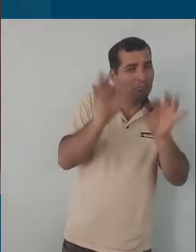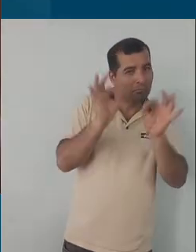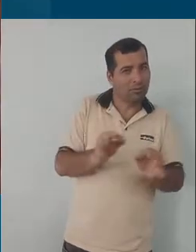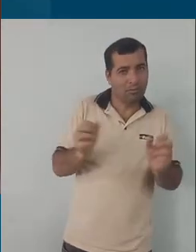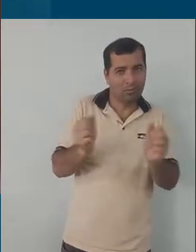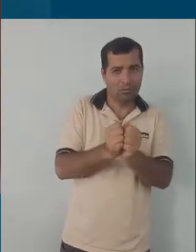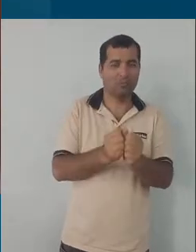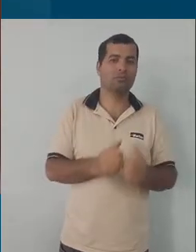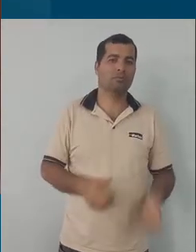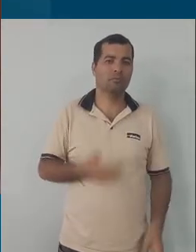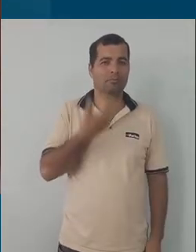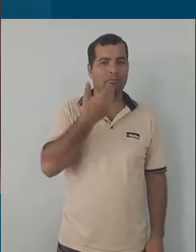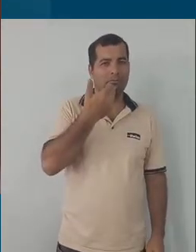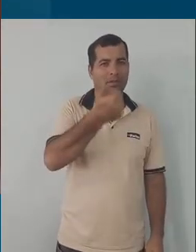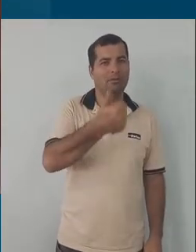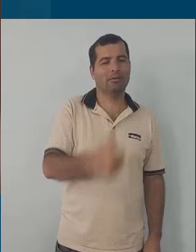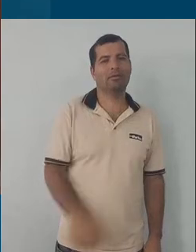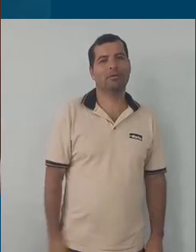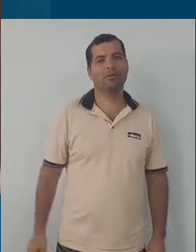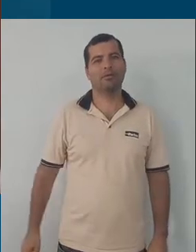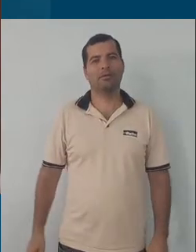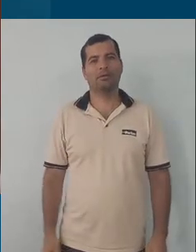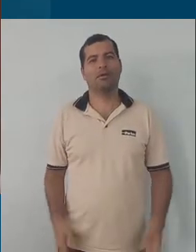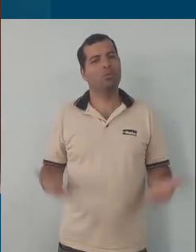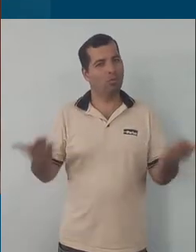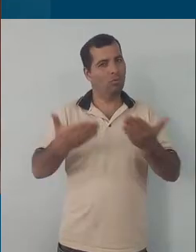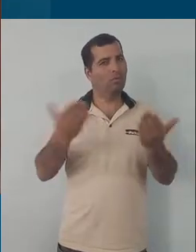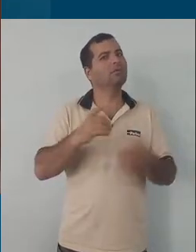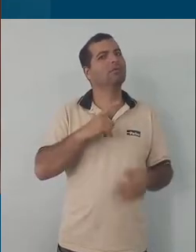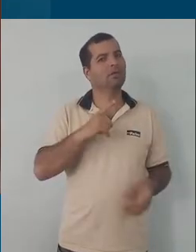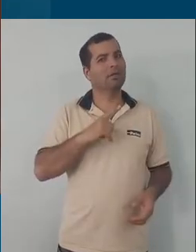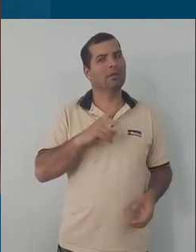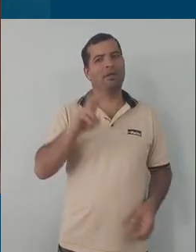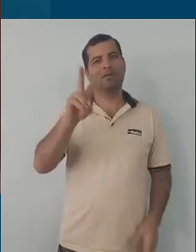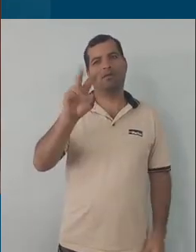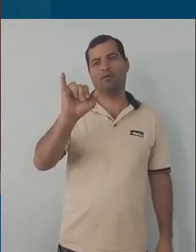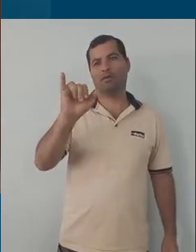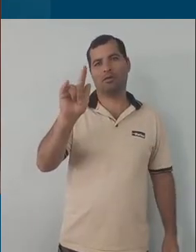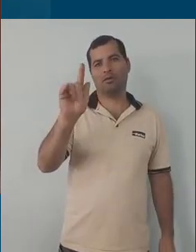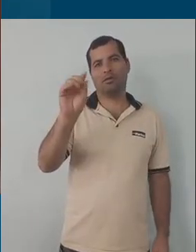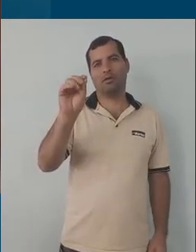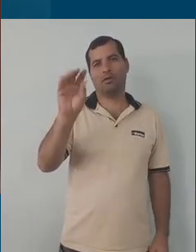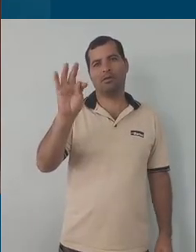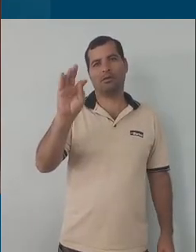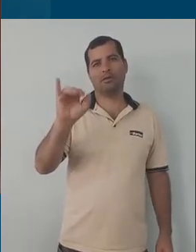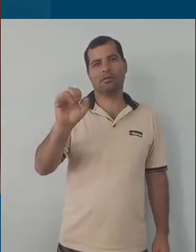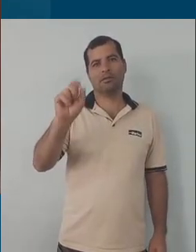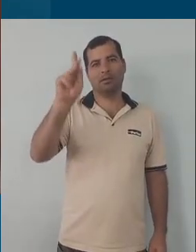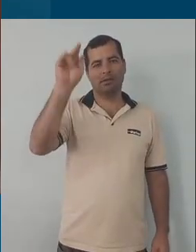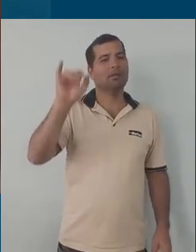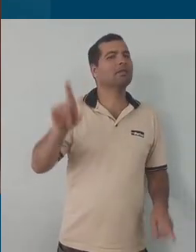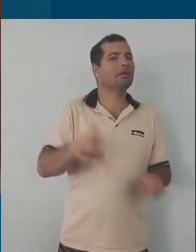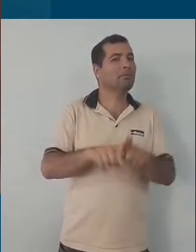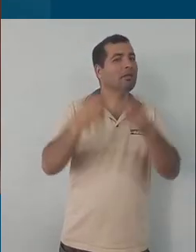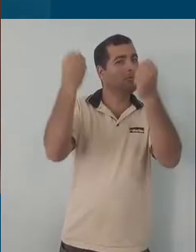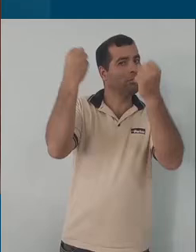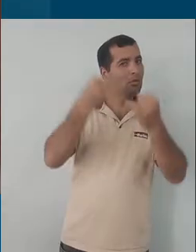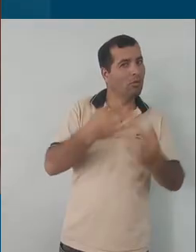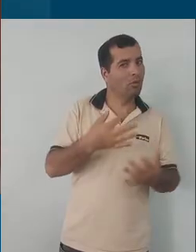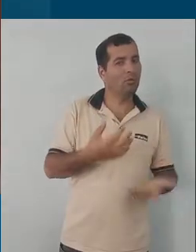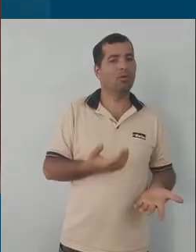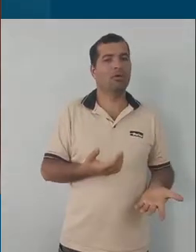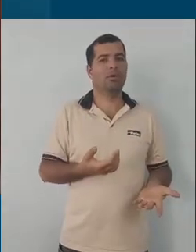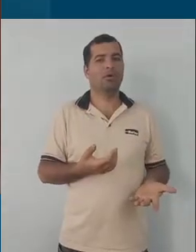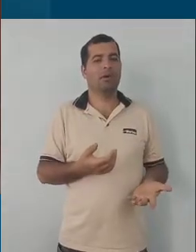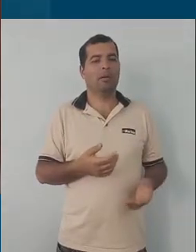né? Nas teorias contemporâneas, né? O Vygotsky vai dizer o sujeito aprende não a partir